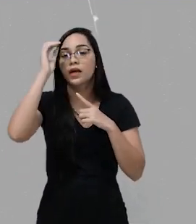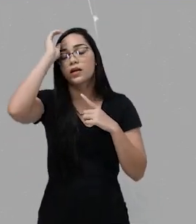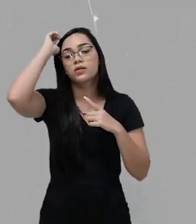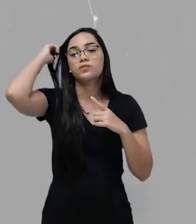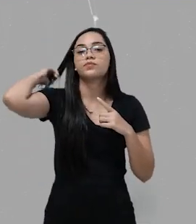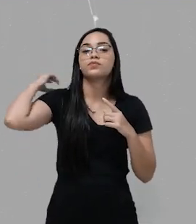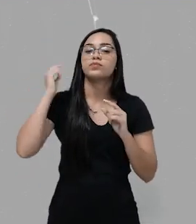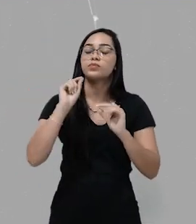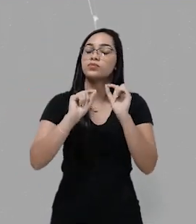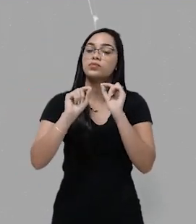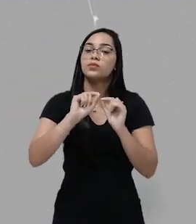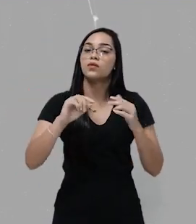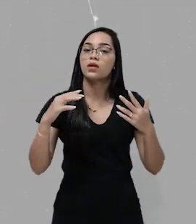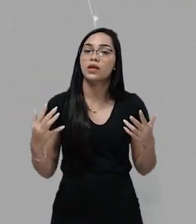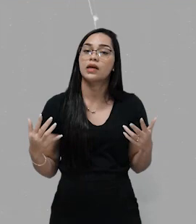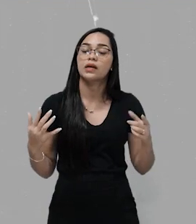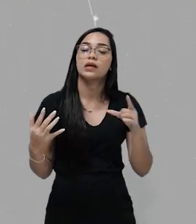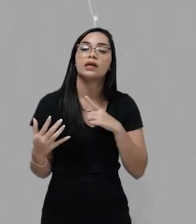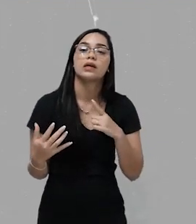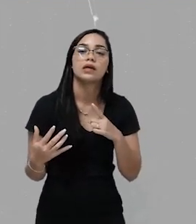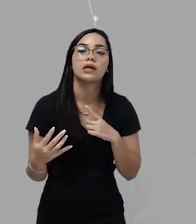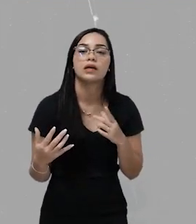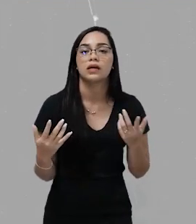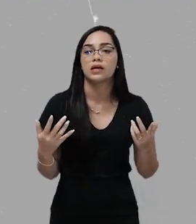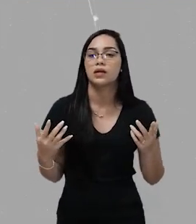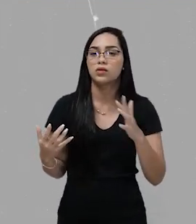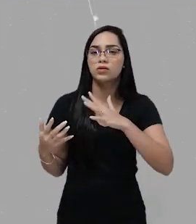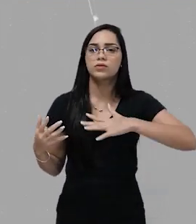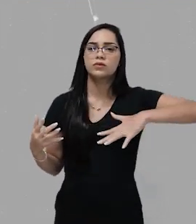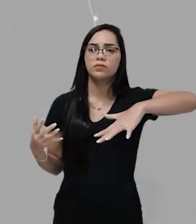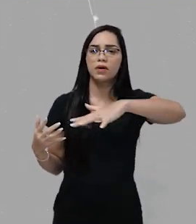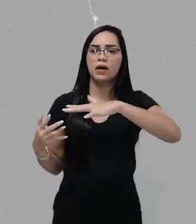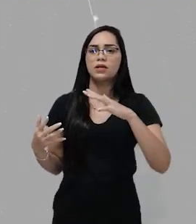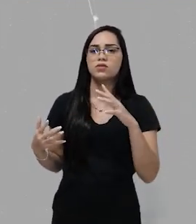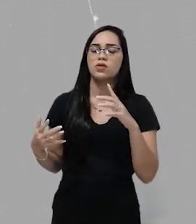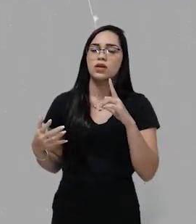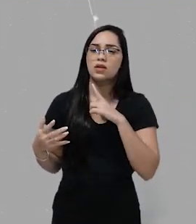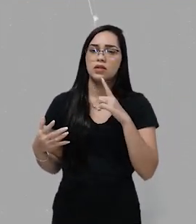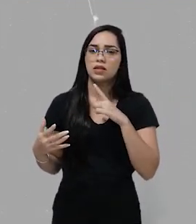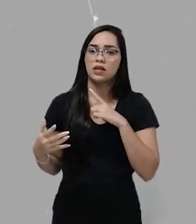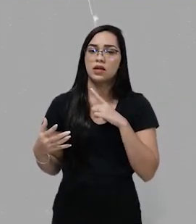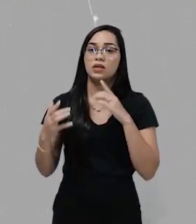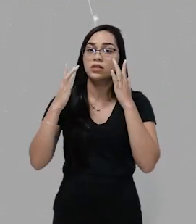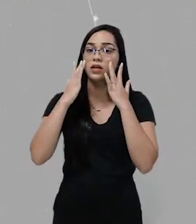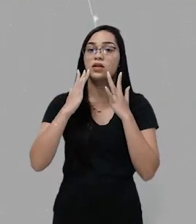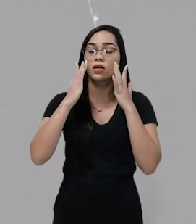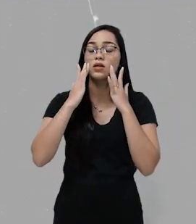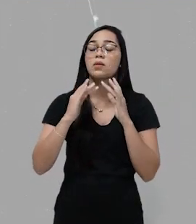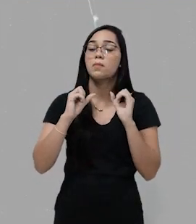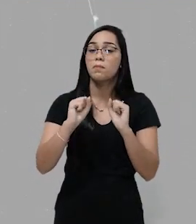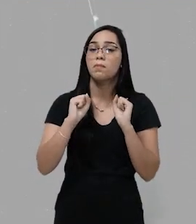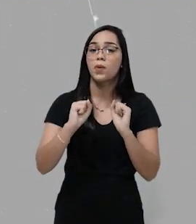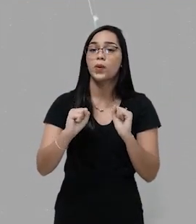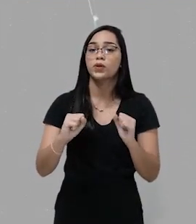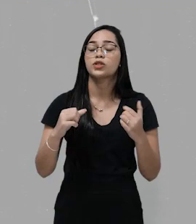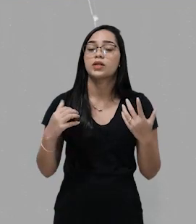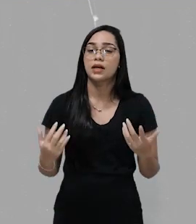então, tivemos um cenário um espaço onde as peças teatrais pudessem